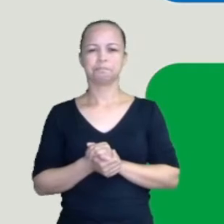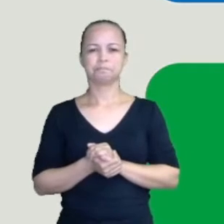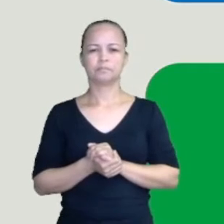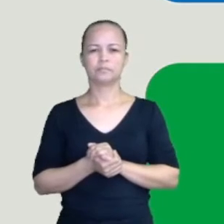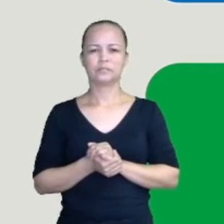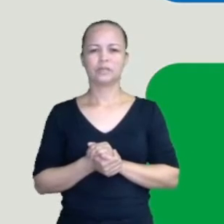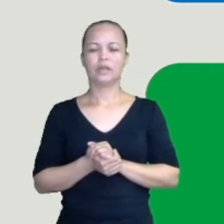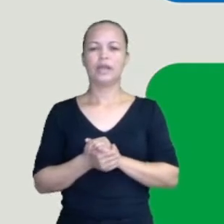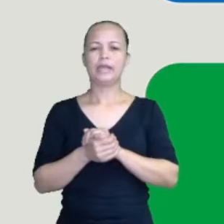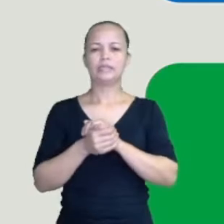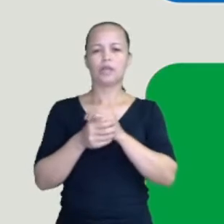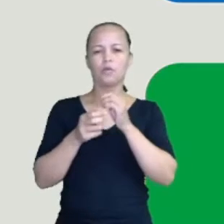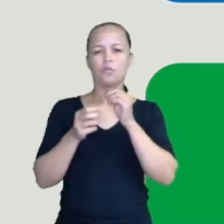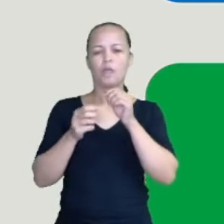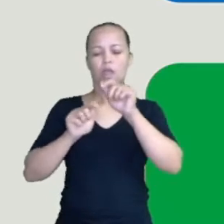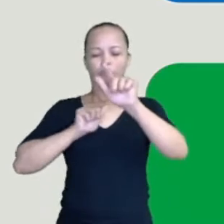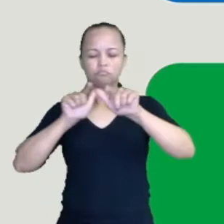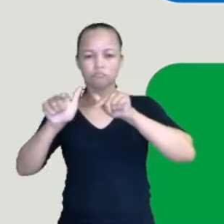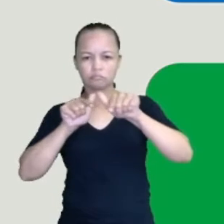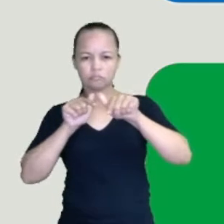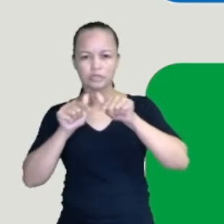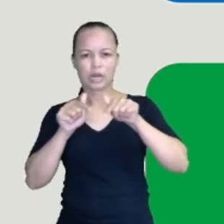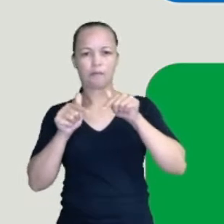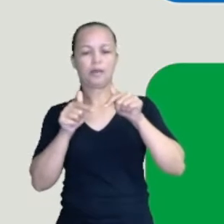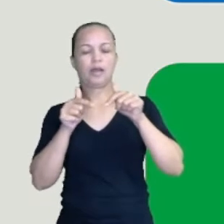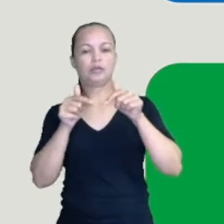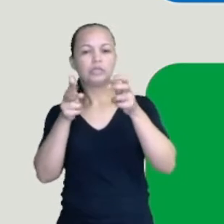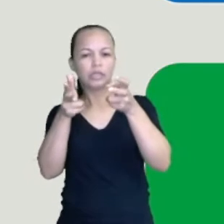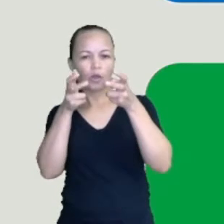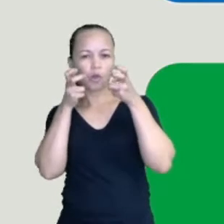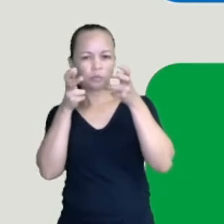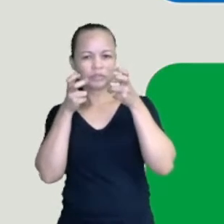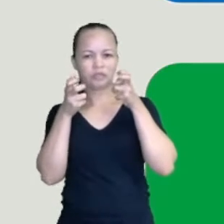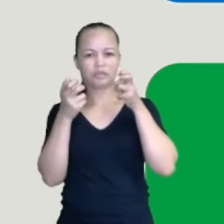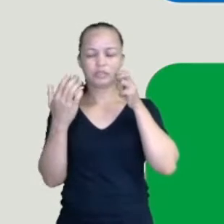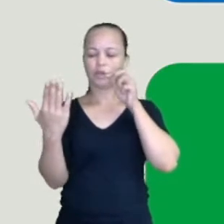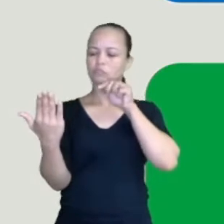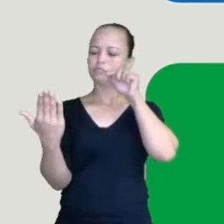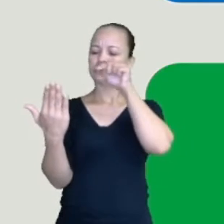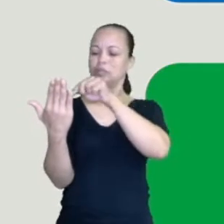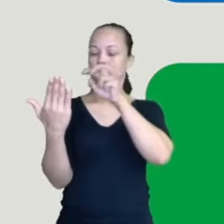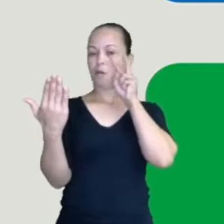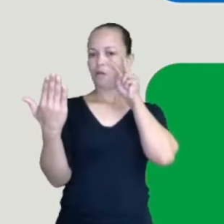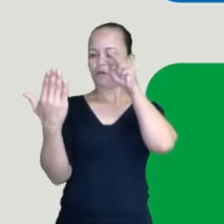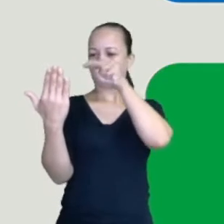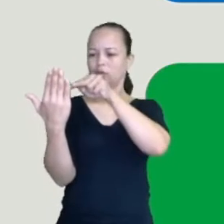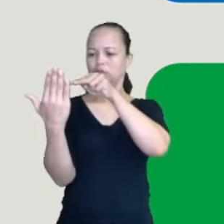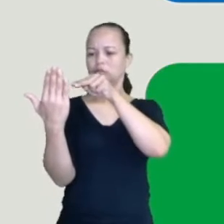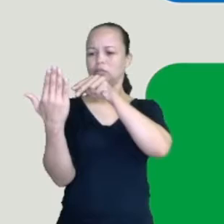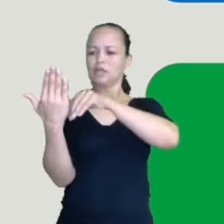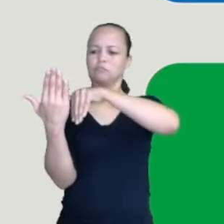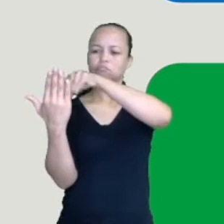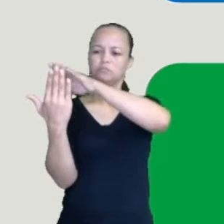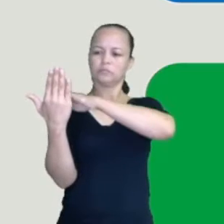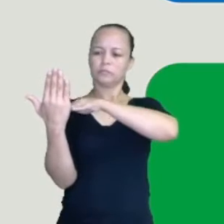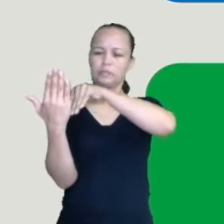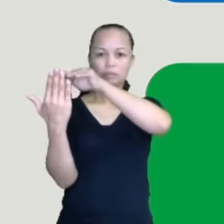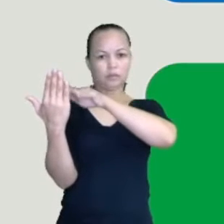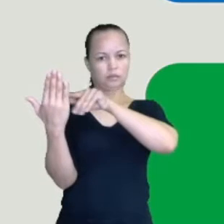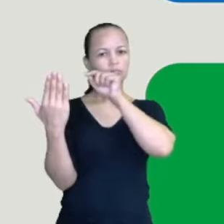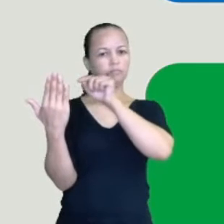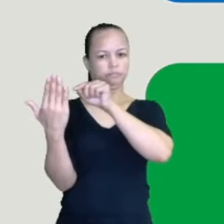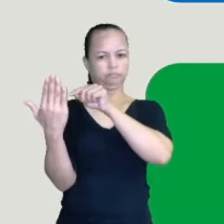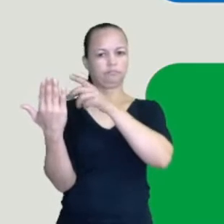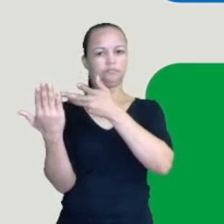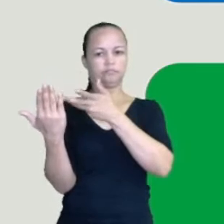um trabalho de observação e é o ponto de vista dela que vai para aquela tela que ela está